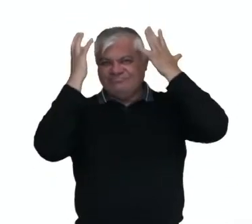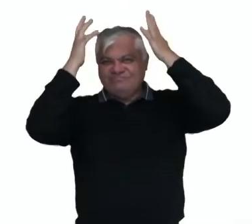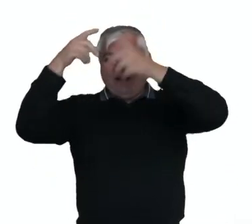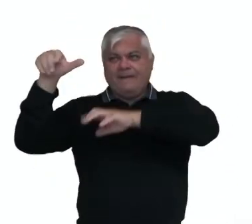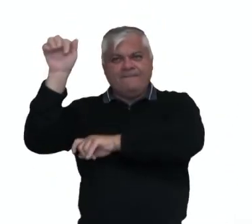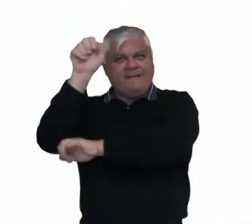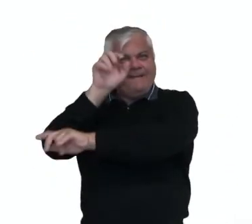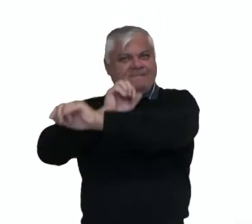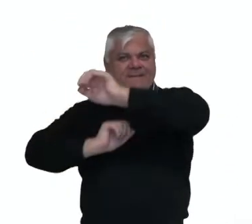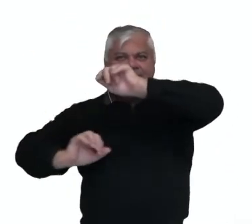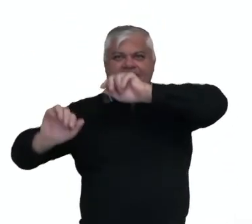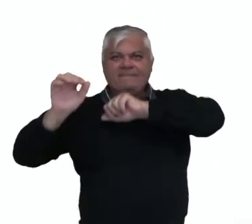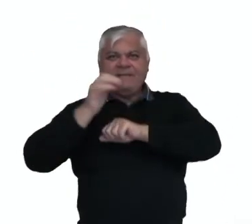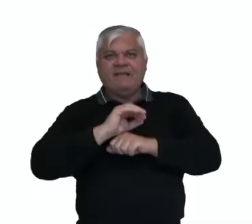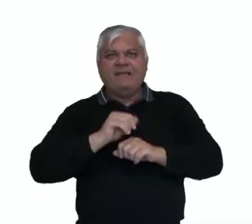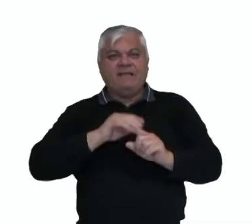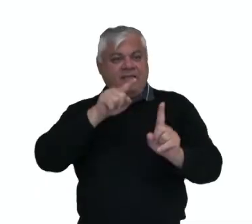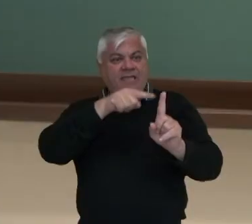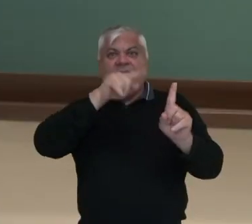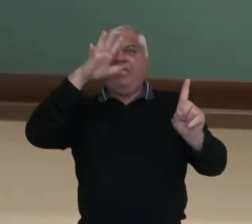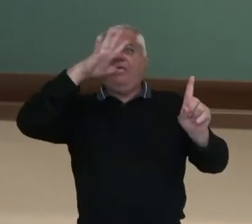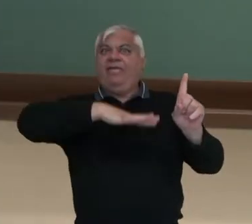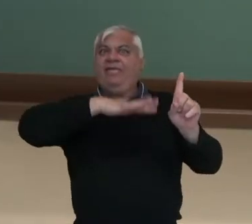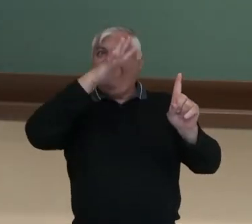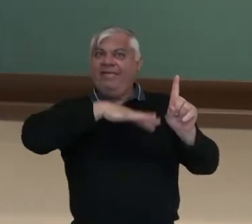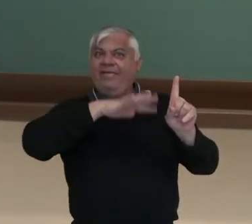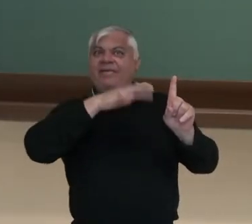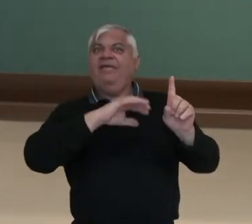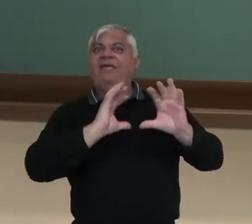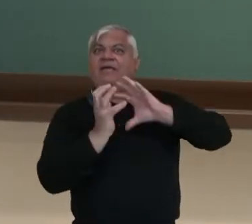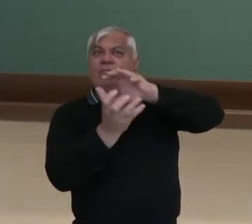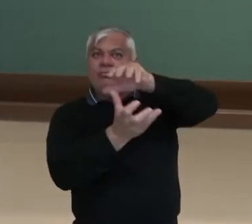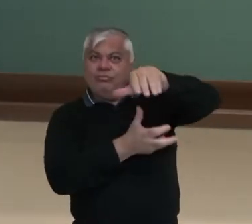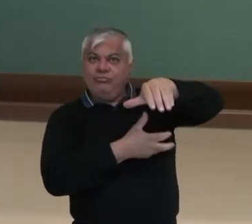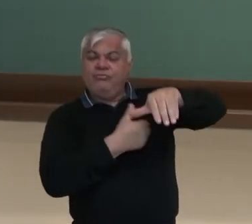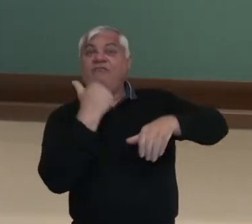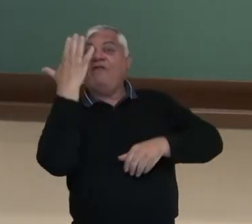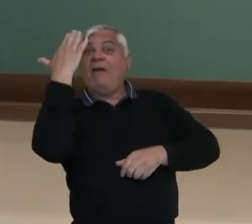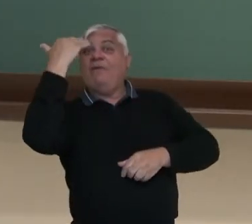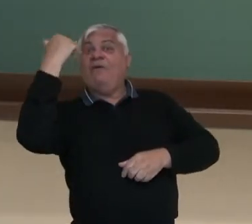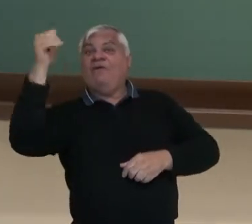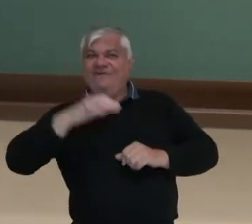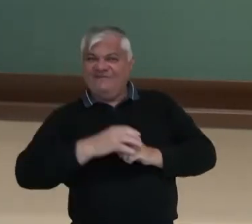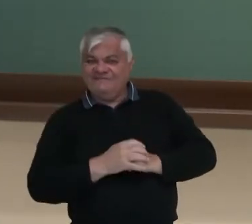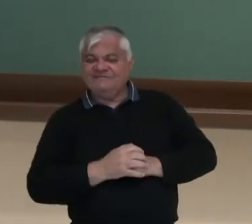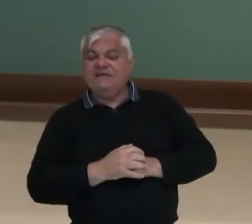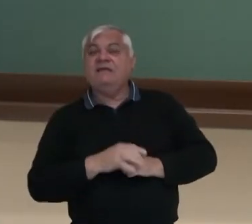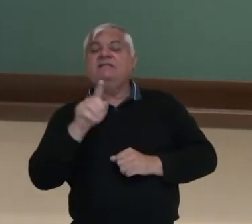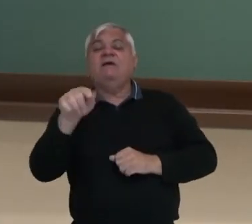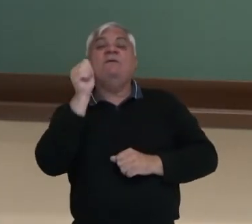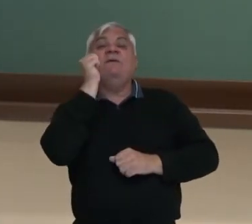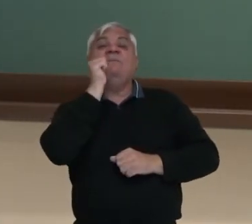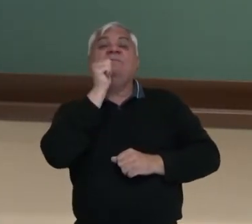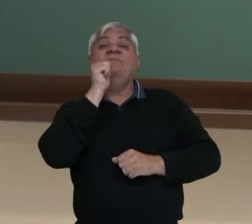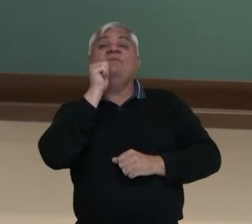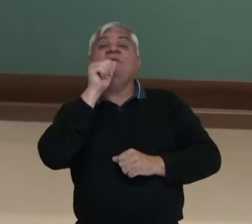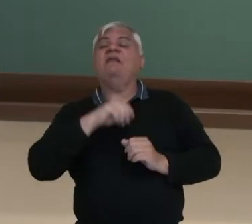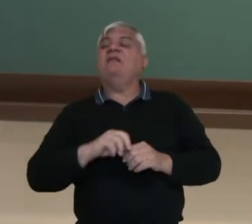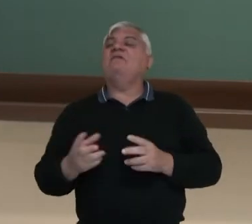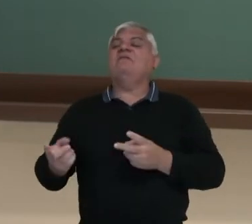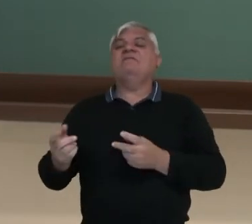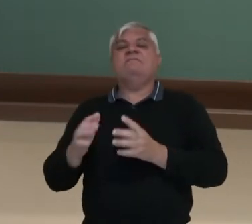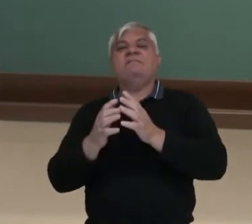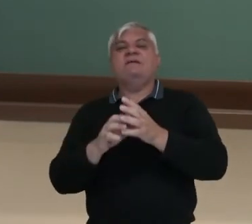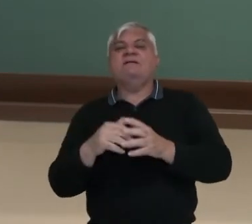grande destaque internacional. E é interessante a gente pensar que ela vendia uma